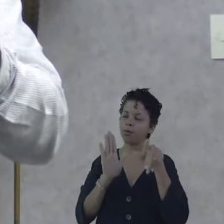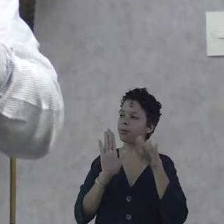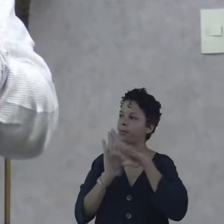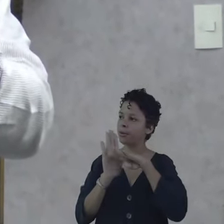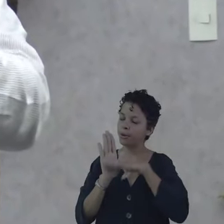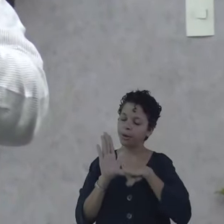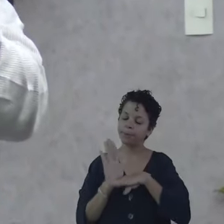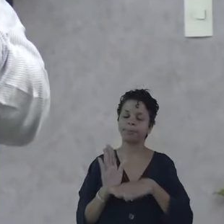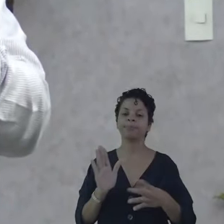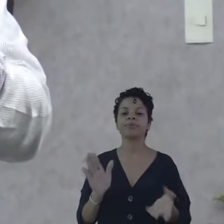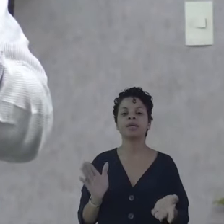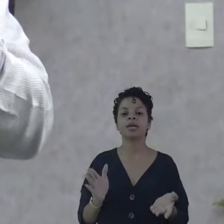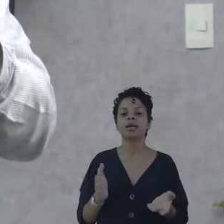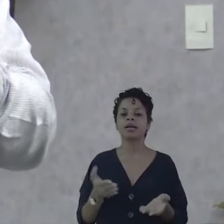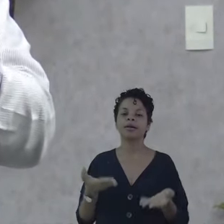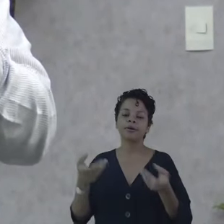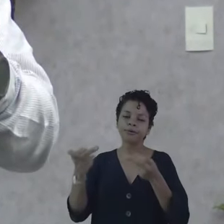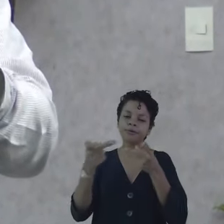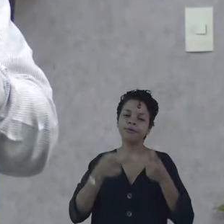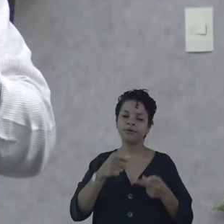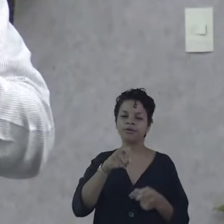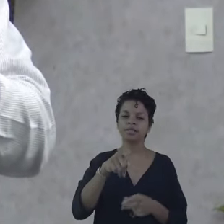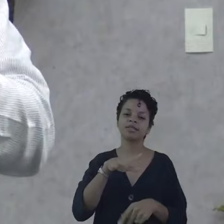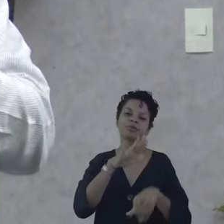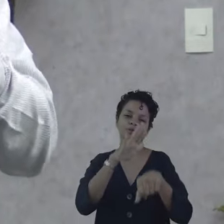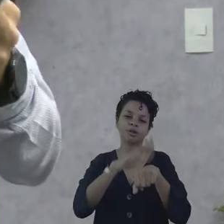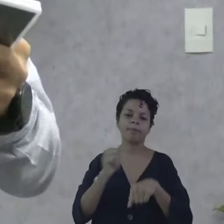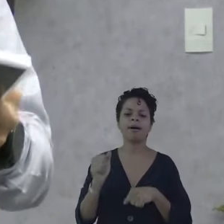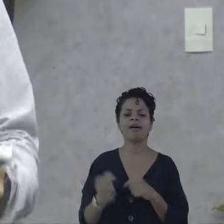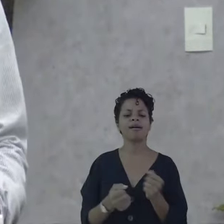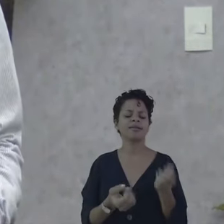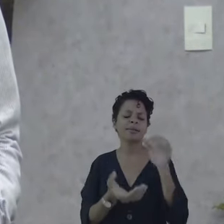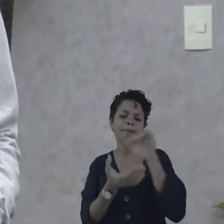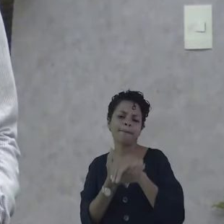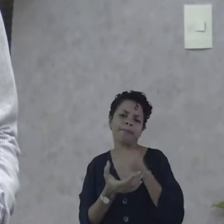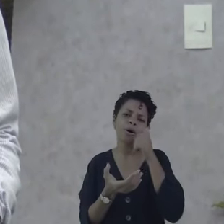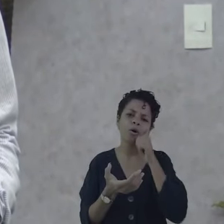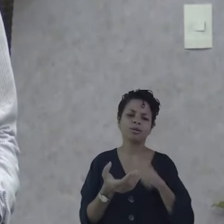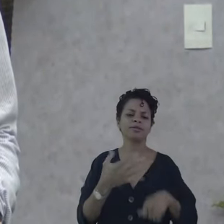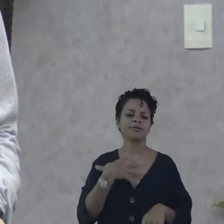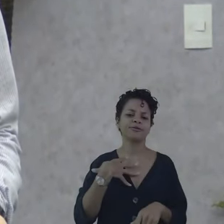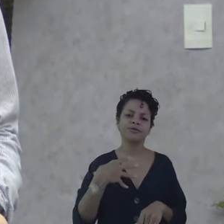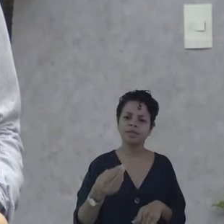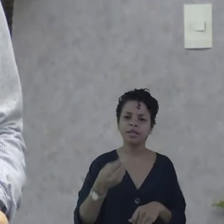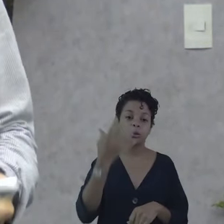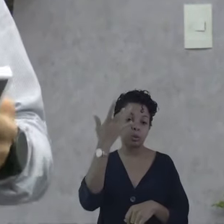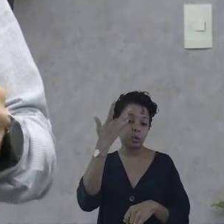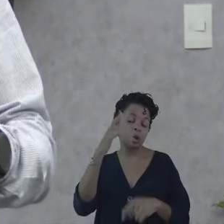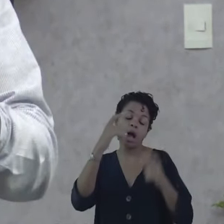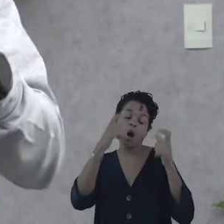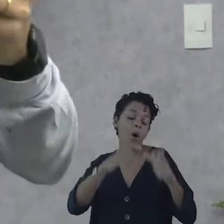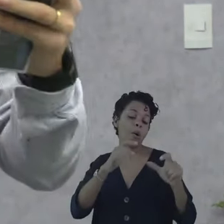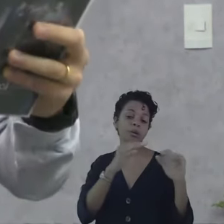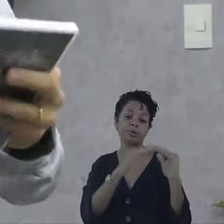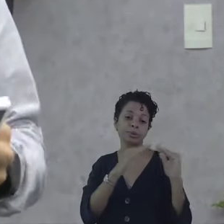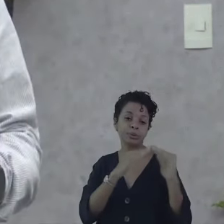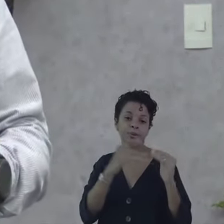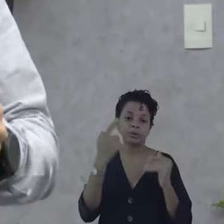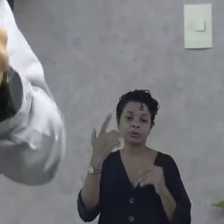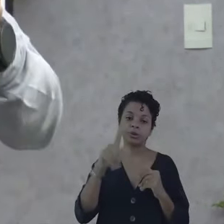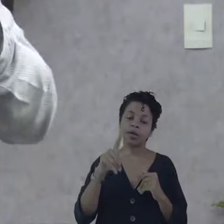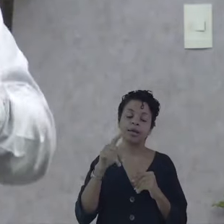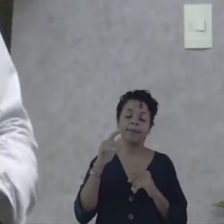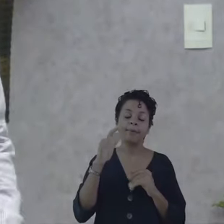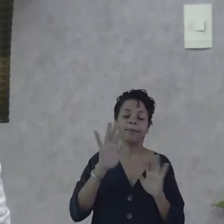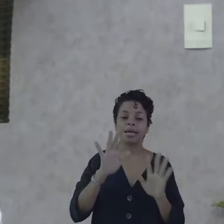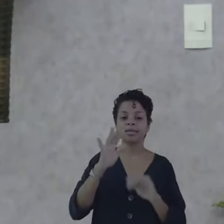agora a chamar a sua família, a sua esposa, seus filhos. Eu não sei de onde você está assistindo a nossa live, mas que agora nós possamos juntos falar com o nosso